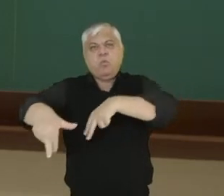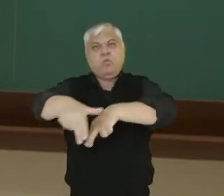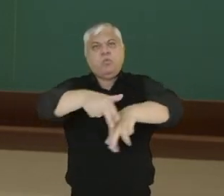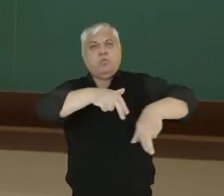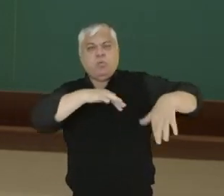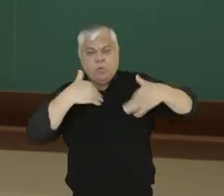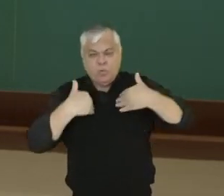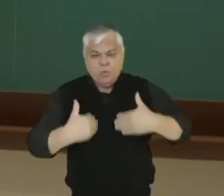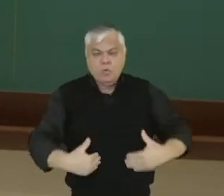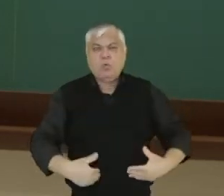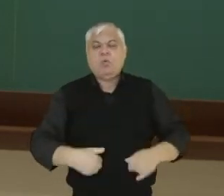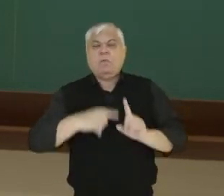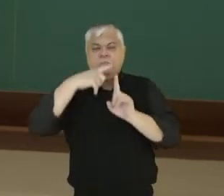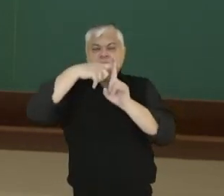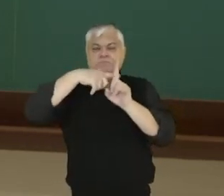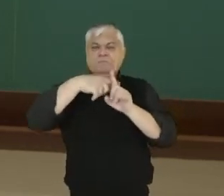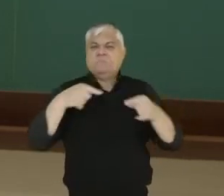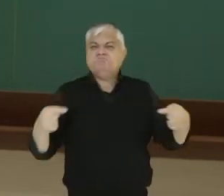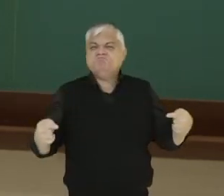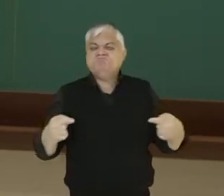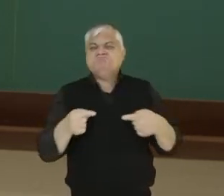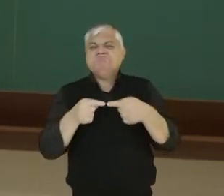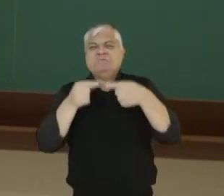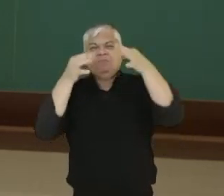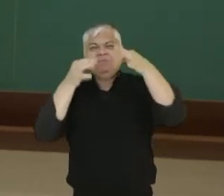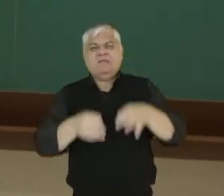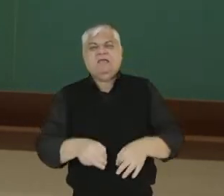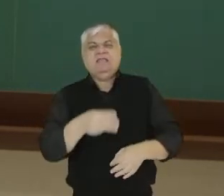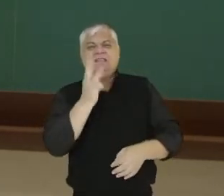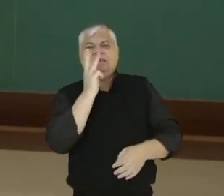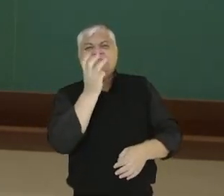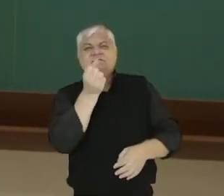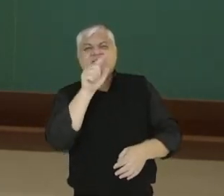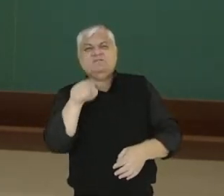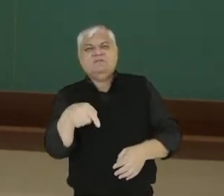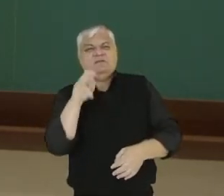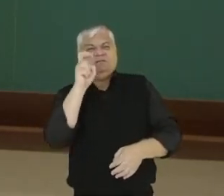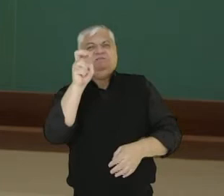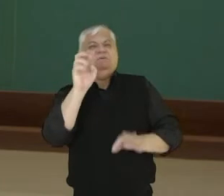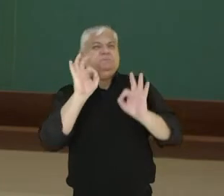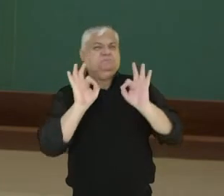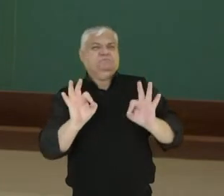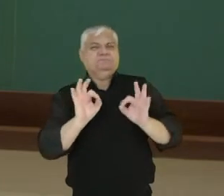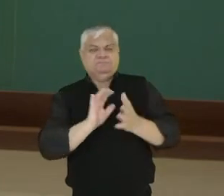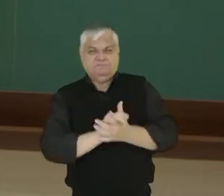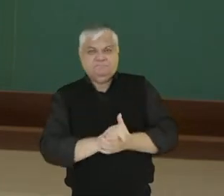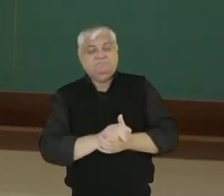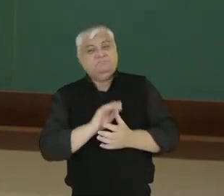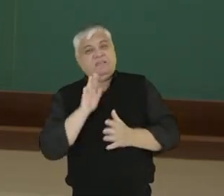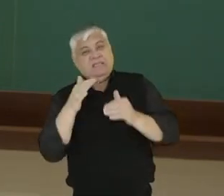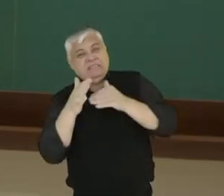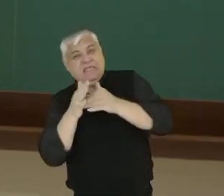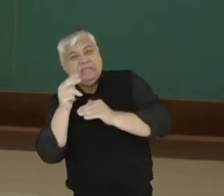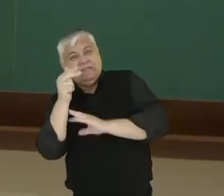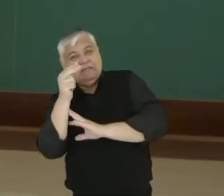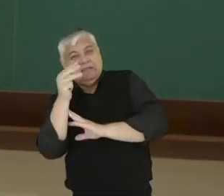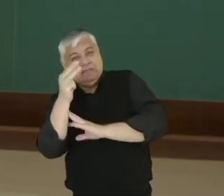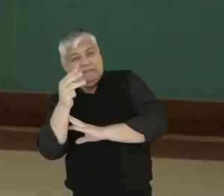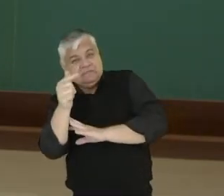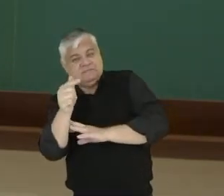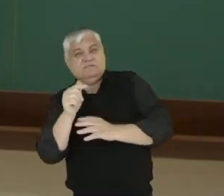corpinho a temperatura adequada de 36,5 graus Celsius aproximadamente, a 37, né?